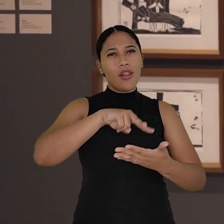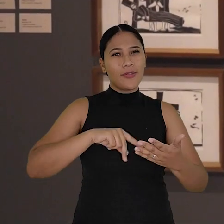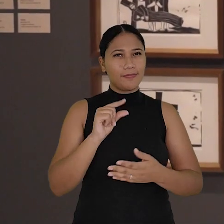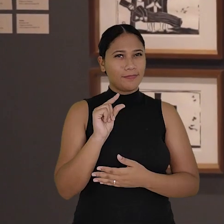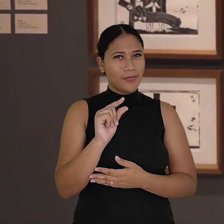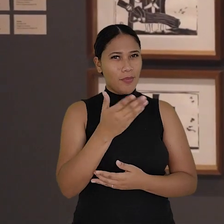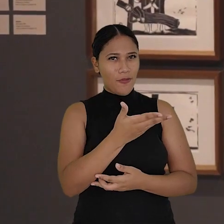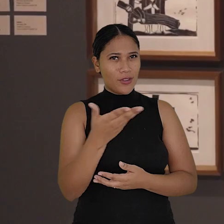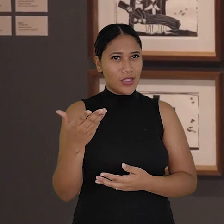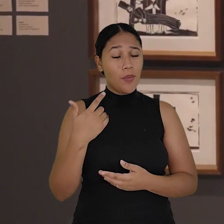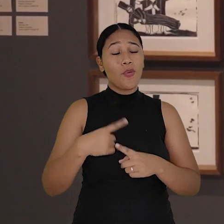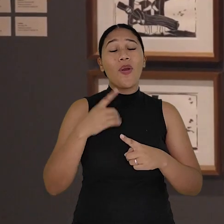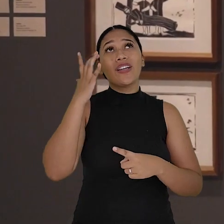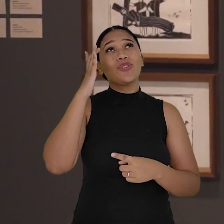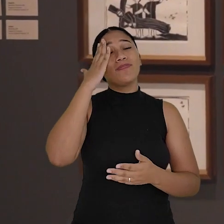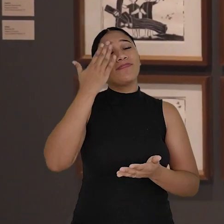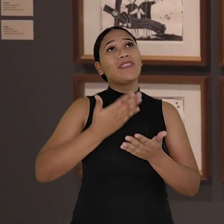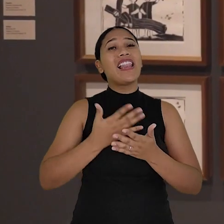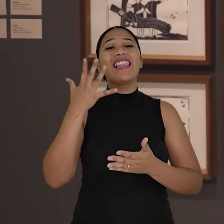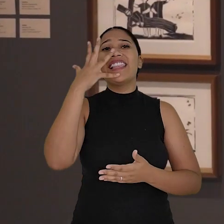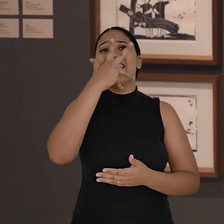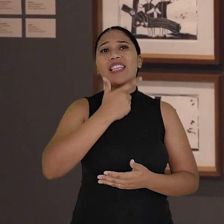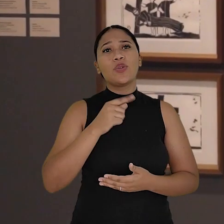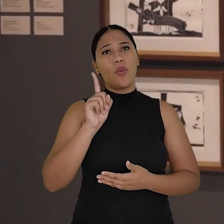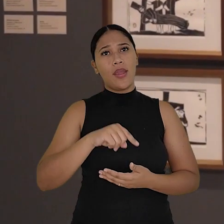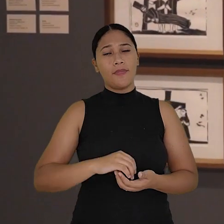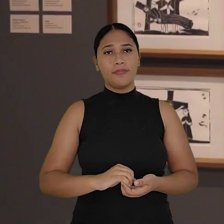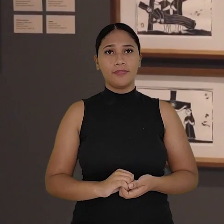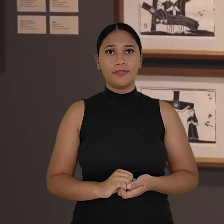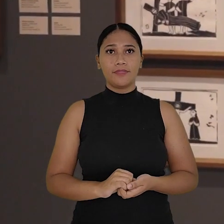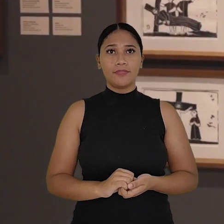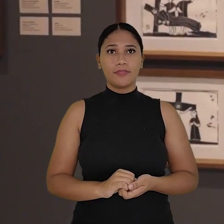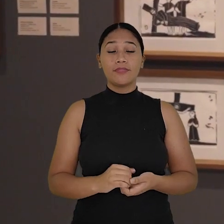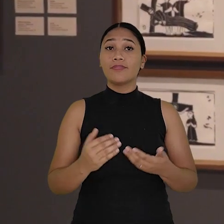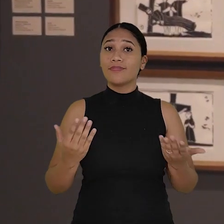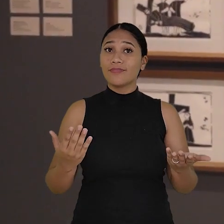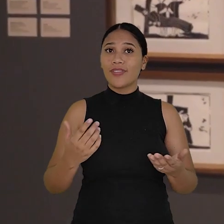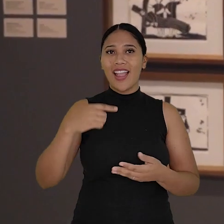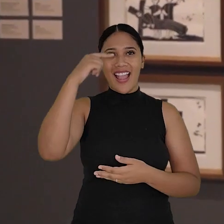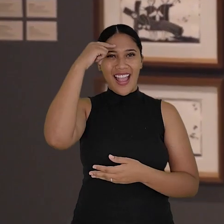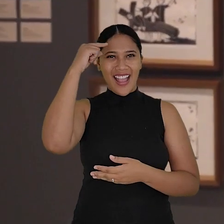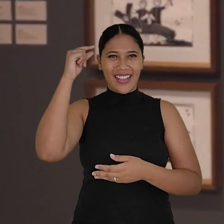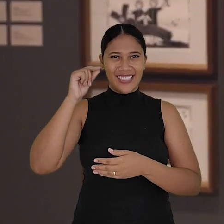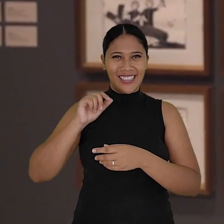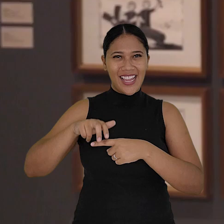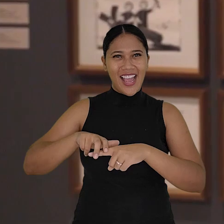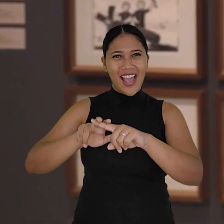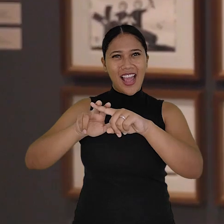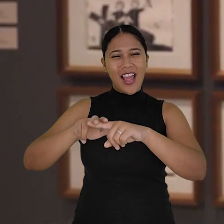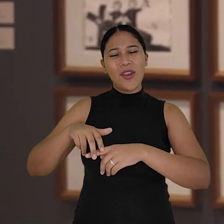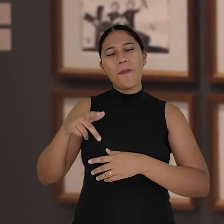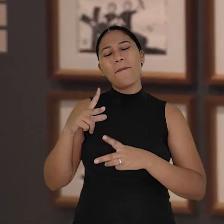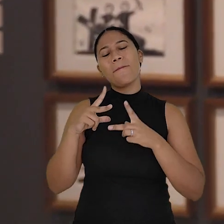E aí eu vou ler um trechinho aqui para vocês que eu acho lindo. Aí ele diz assim: pois Ariano